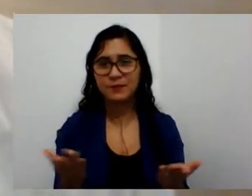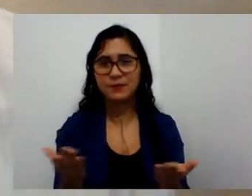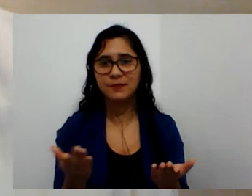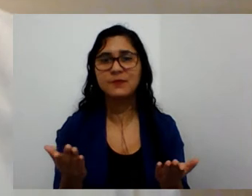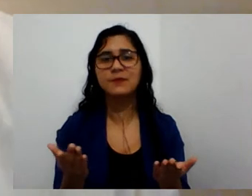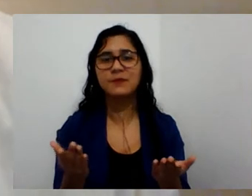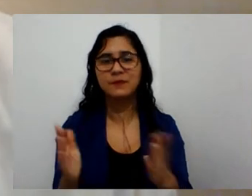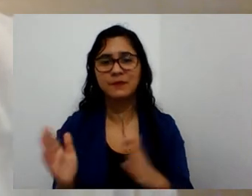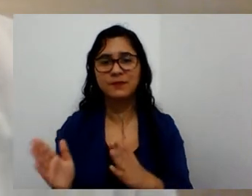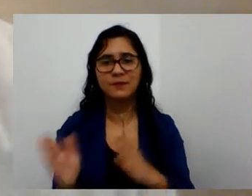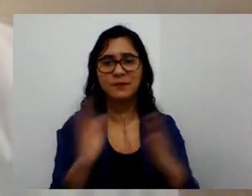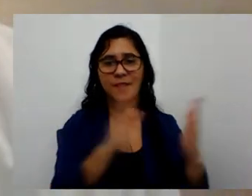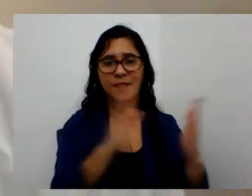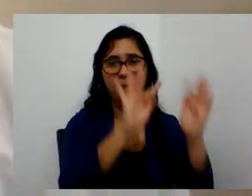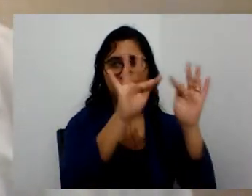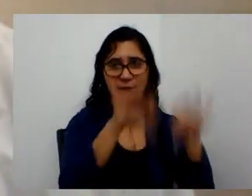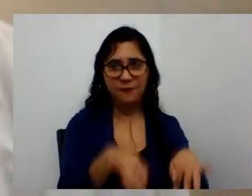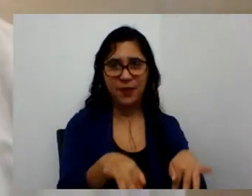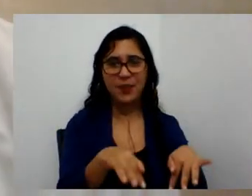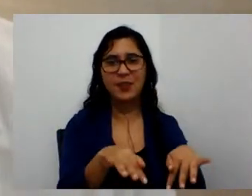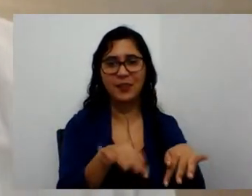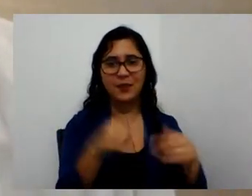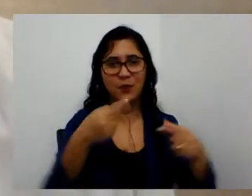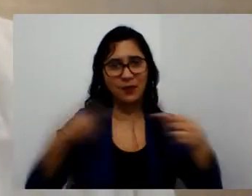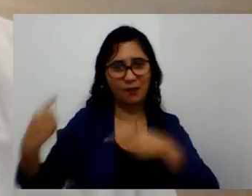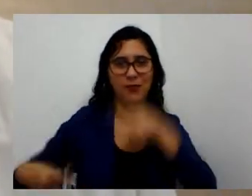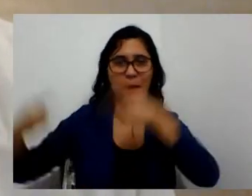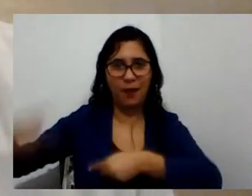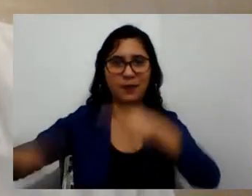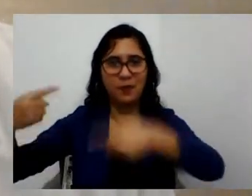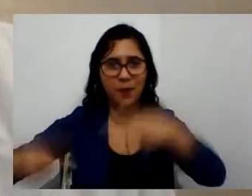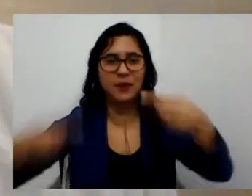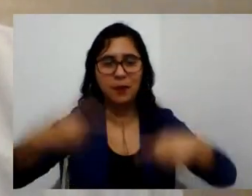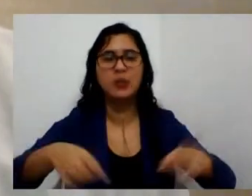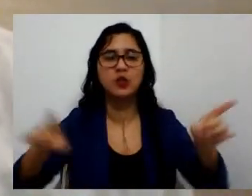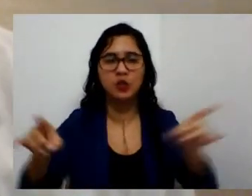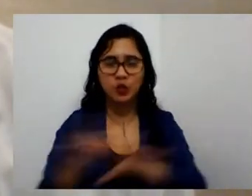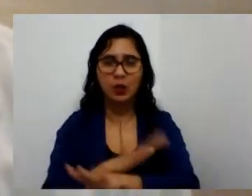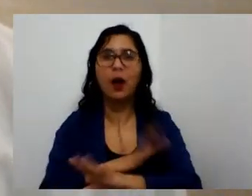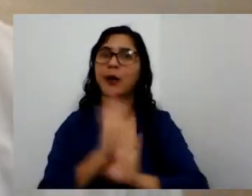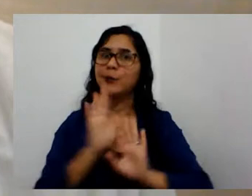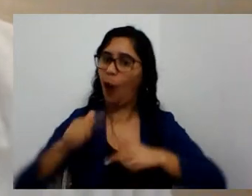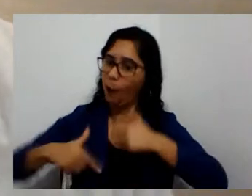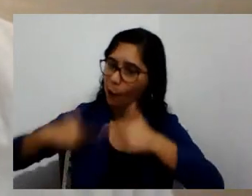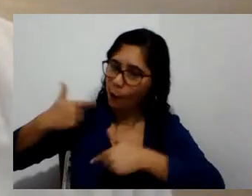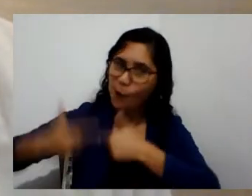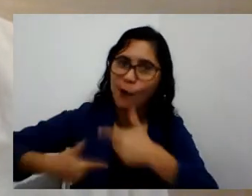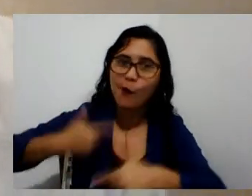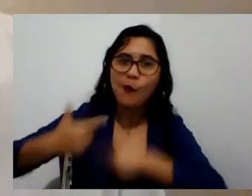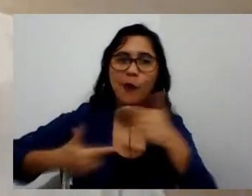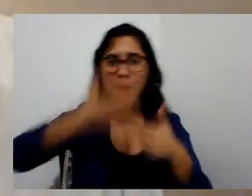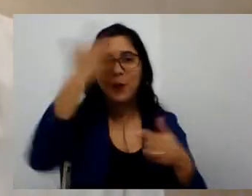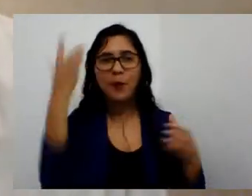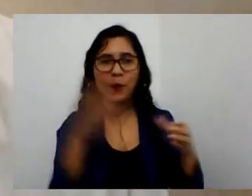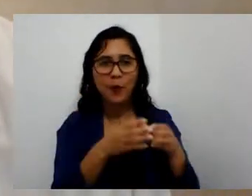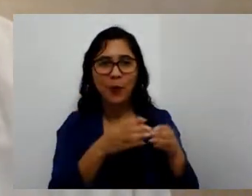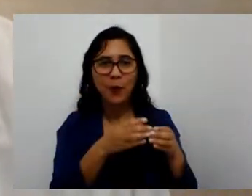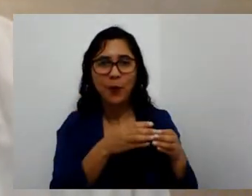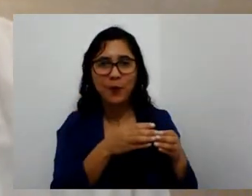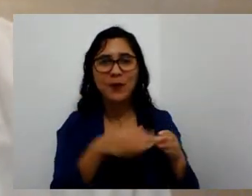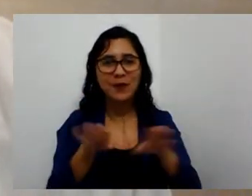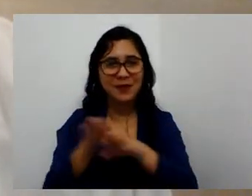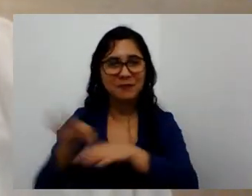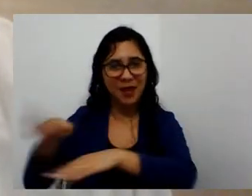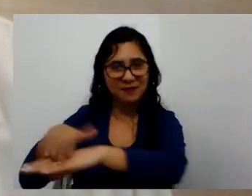encaminhamos para o final desta série de debates, que deu muito trabalho para os membros da comissão, como para os